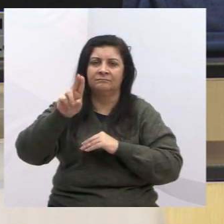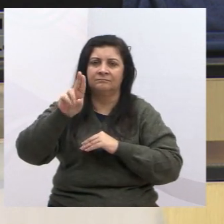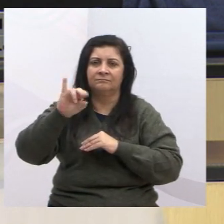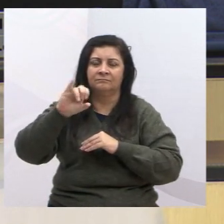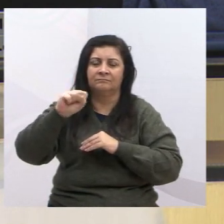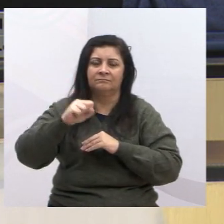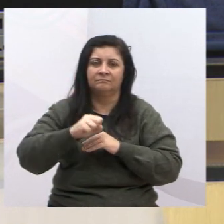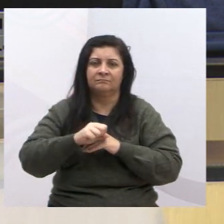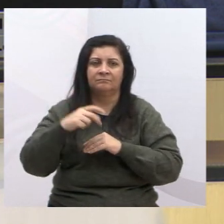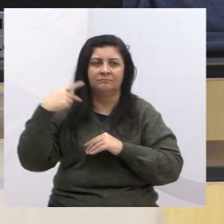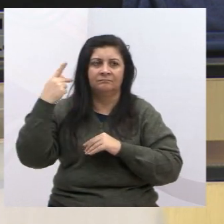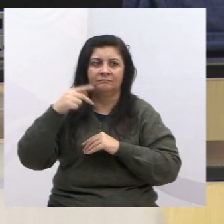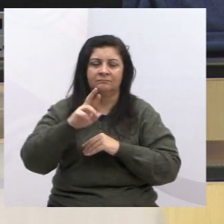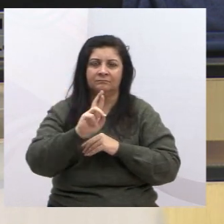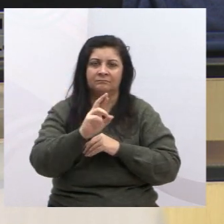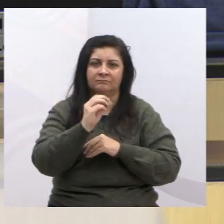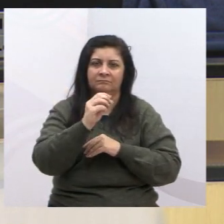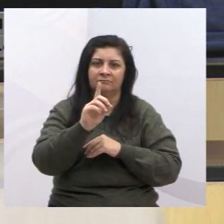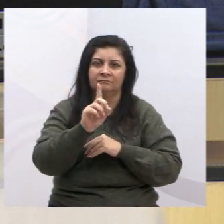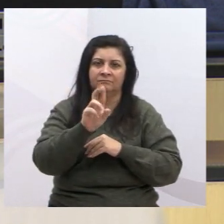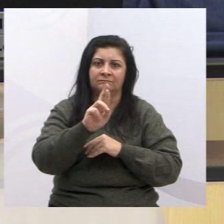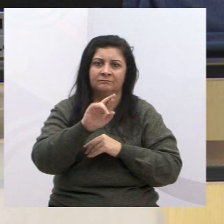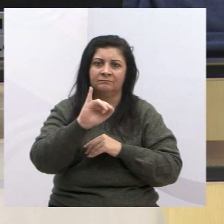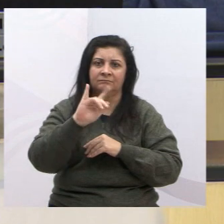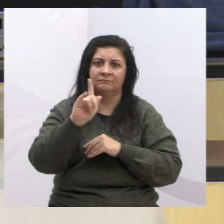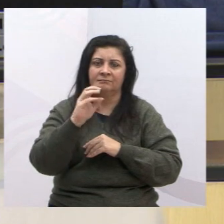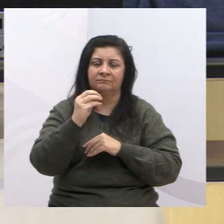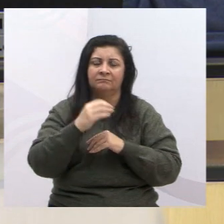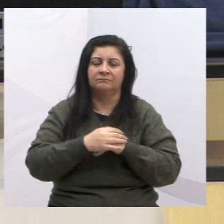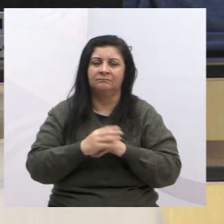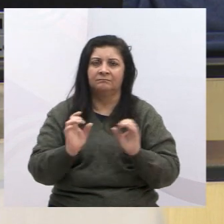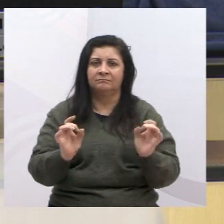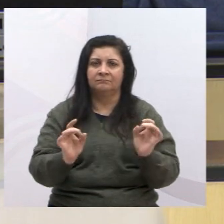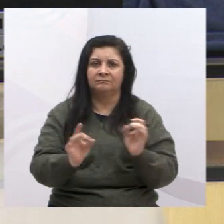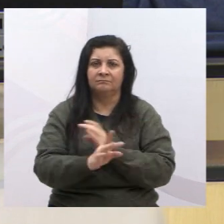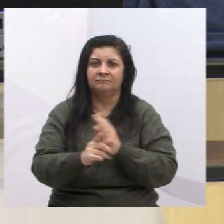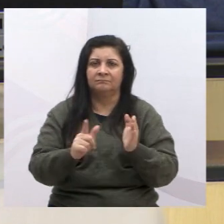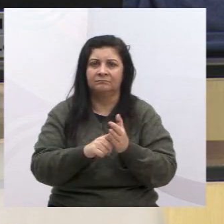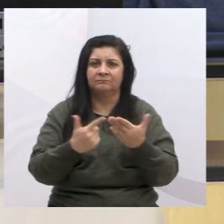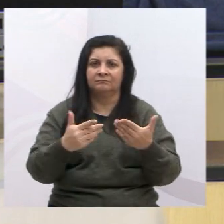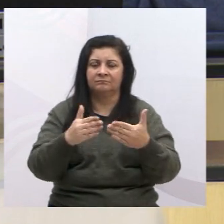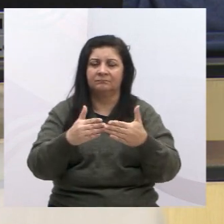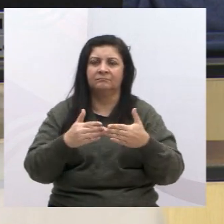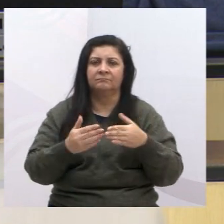Rodrigo Salomão. Senhor presidente, não temos mais requerimento.